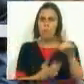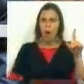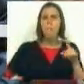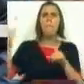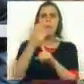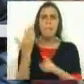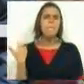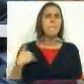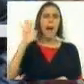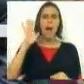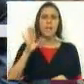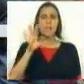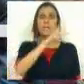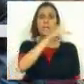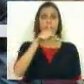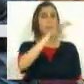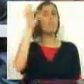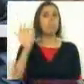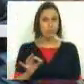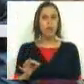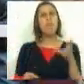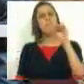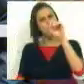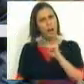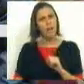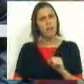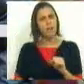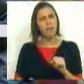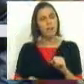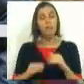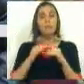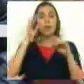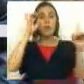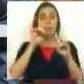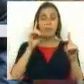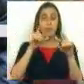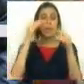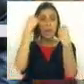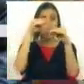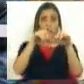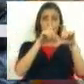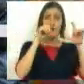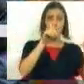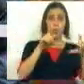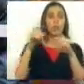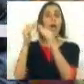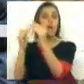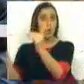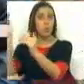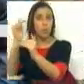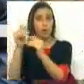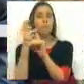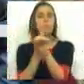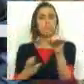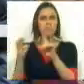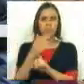aumento de mais de 100% e mais. E a nível dos professores do ensino secundário e do ensino superior, esse